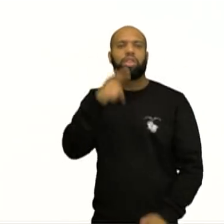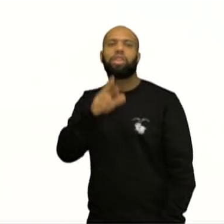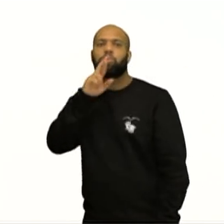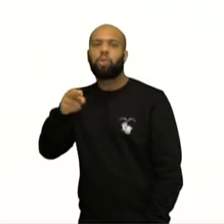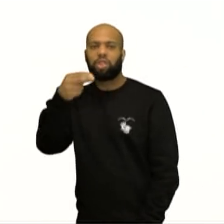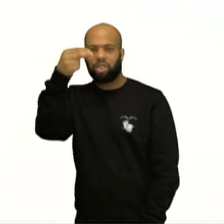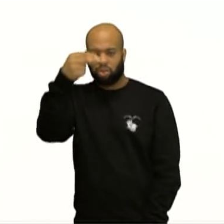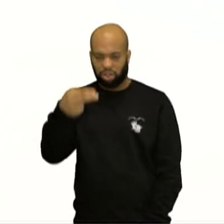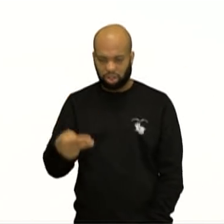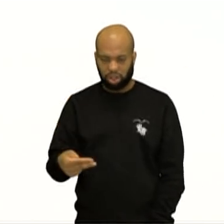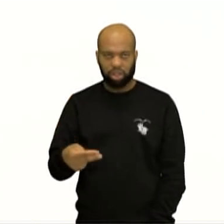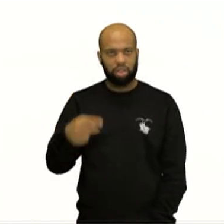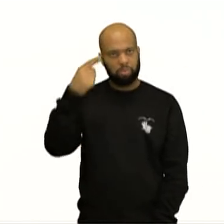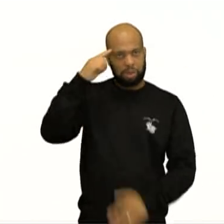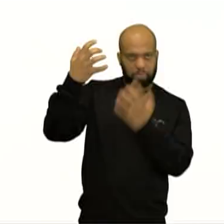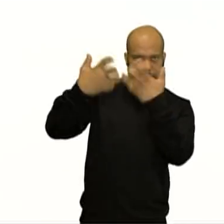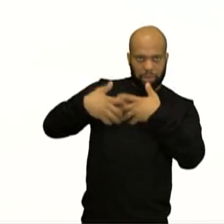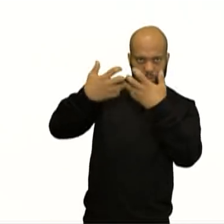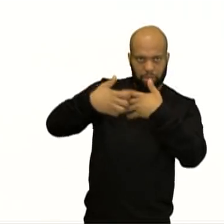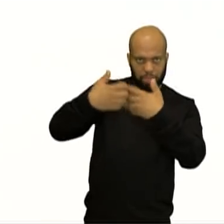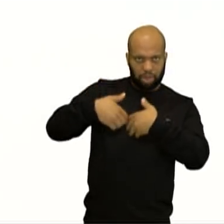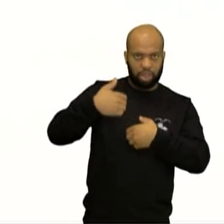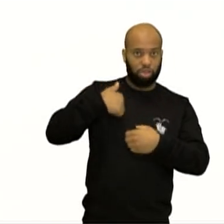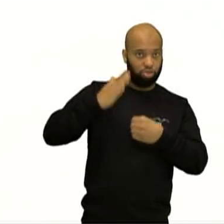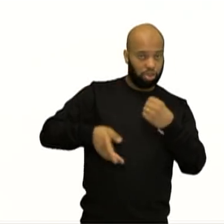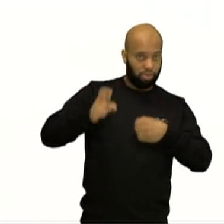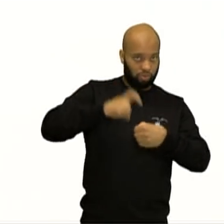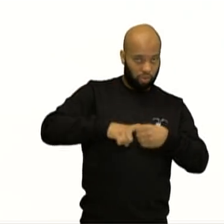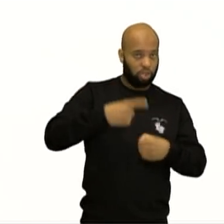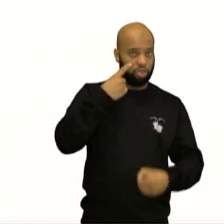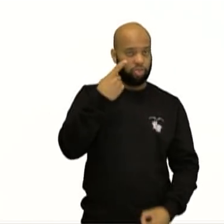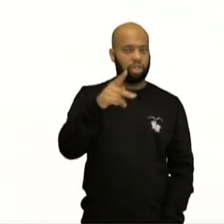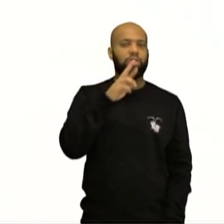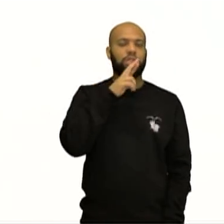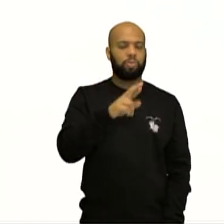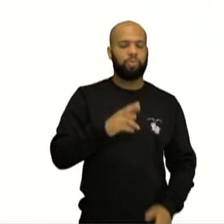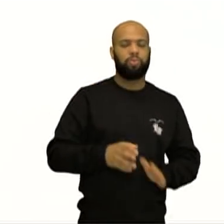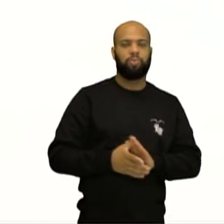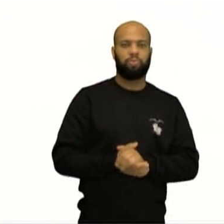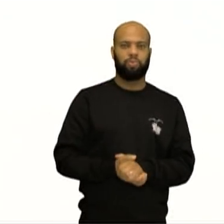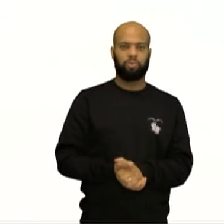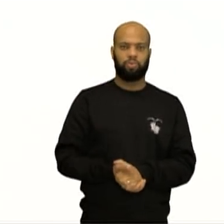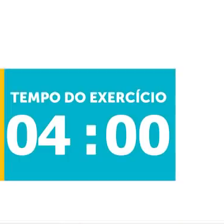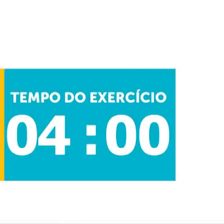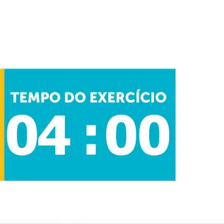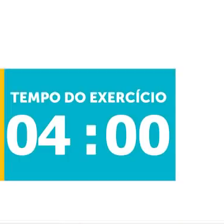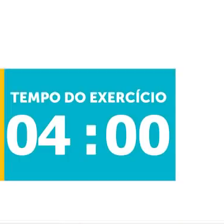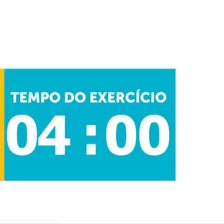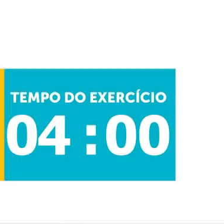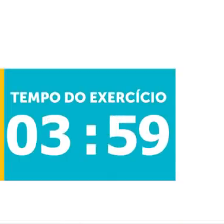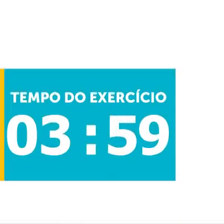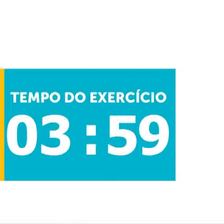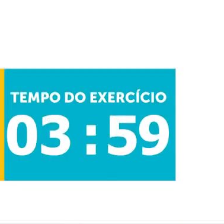sucessivamente. Pensa um pouquinho aí, organiza essas ideias no seu caderno, vou te dar um tempinho para você tentar resolver.